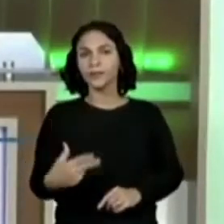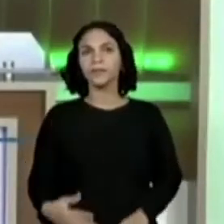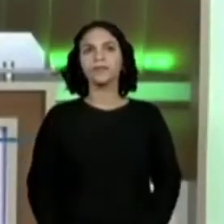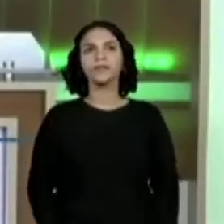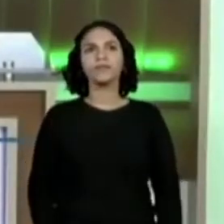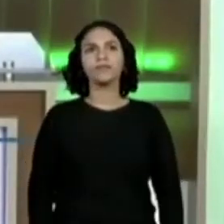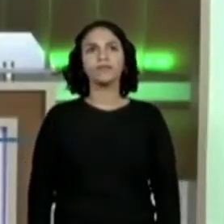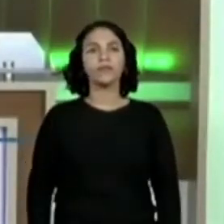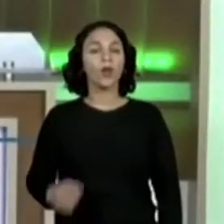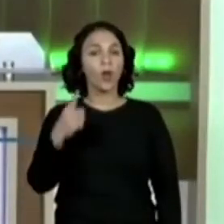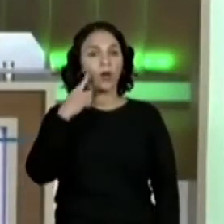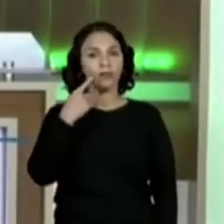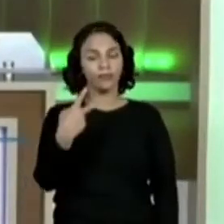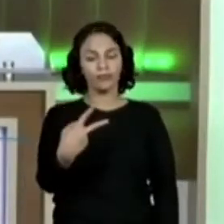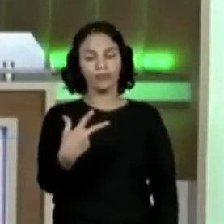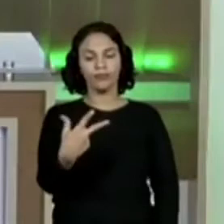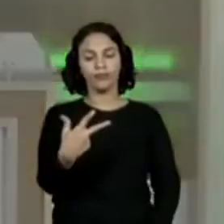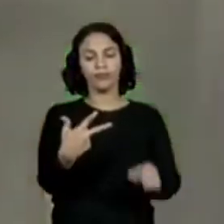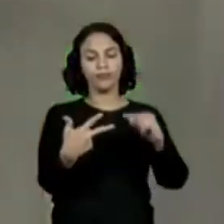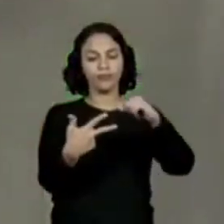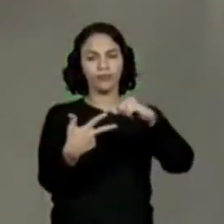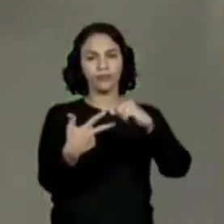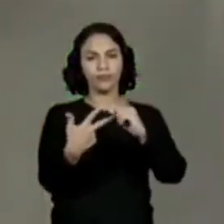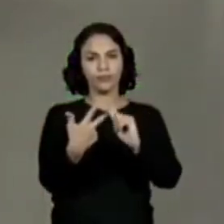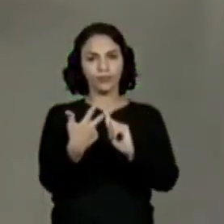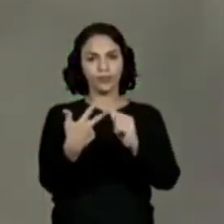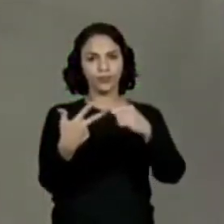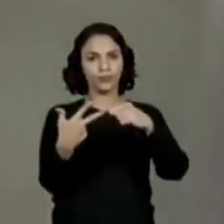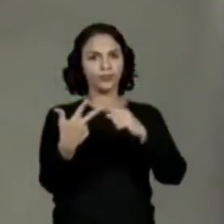Uma tesoura sem ponta, nesse caso.